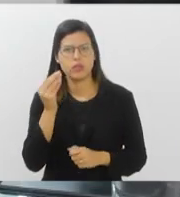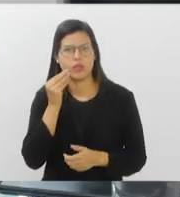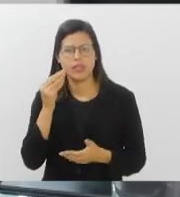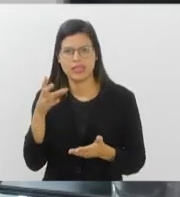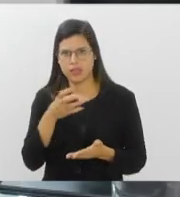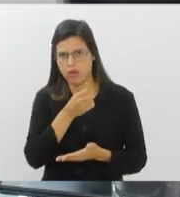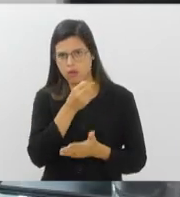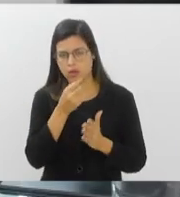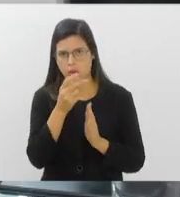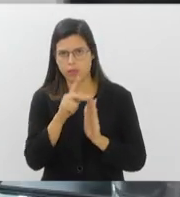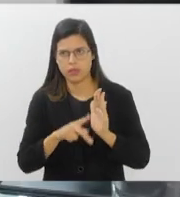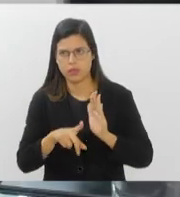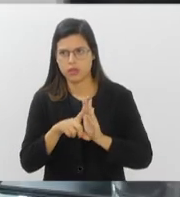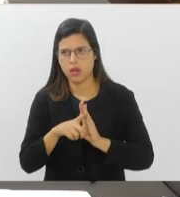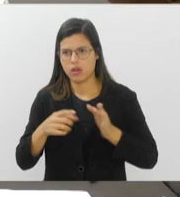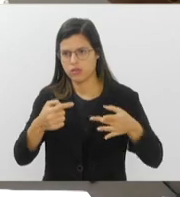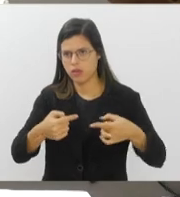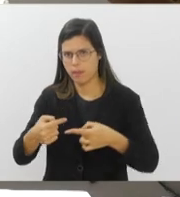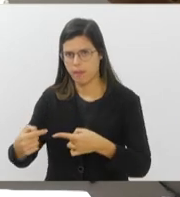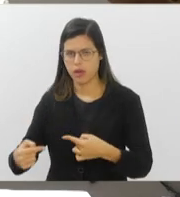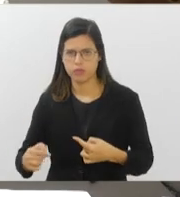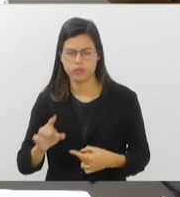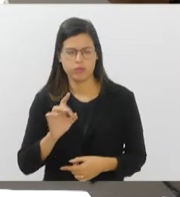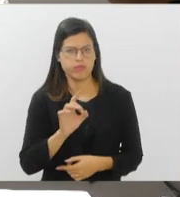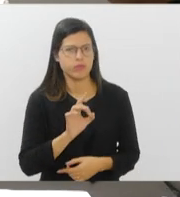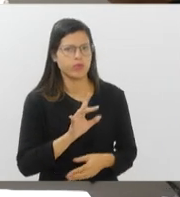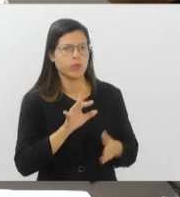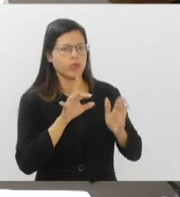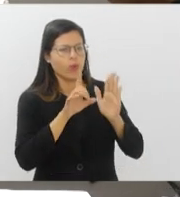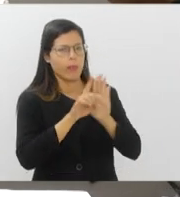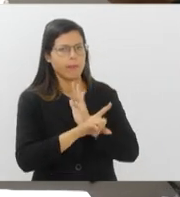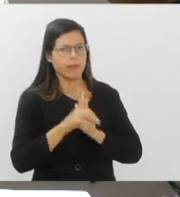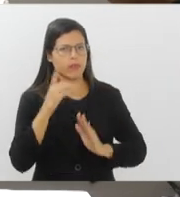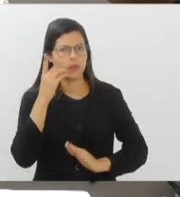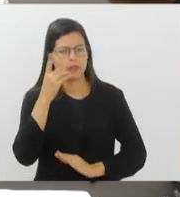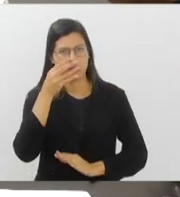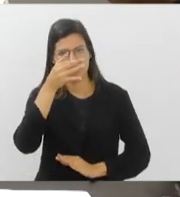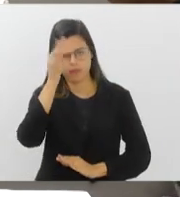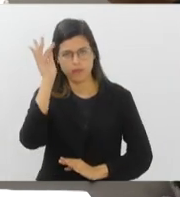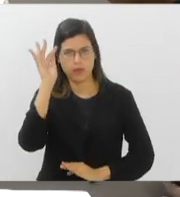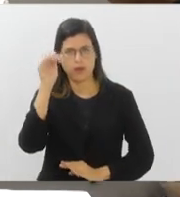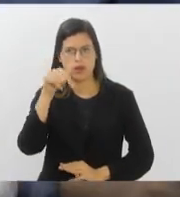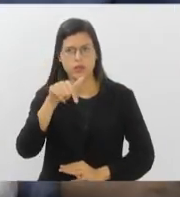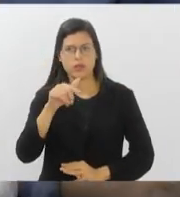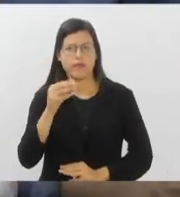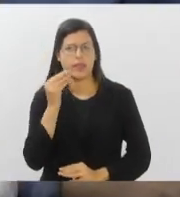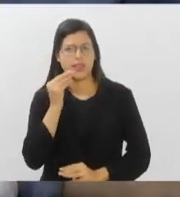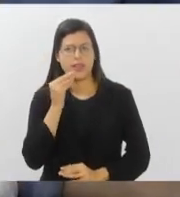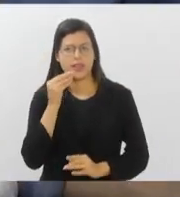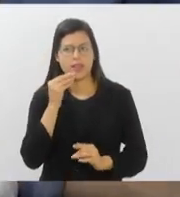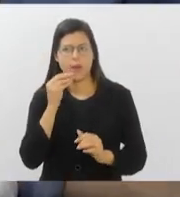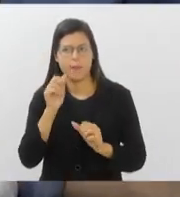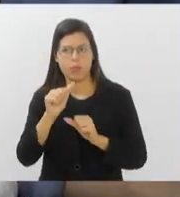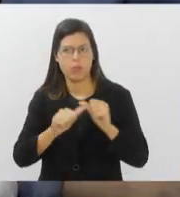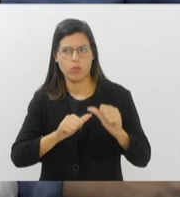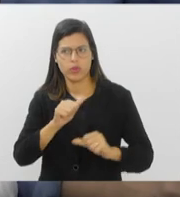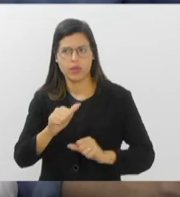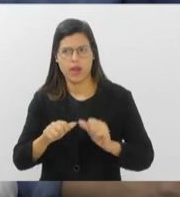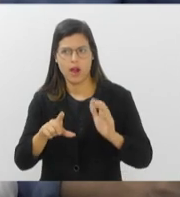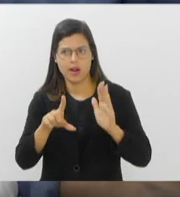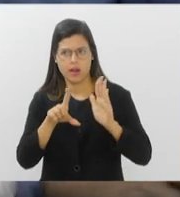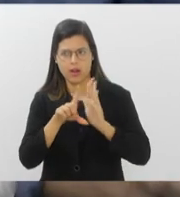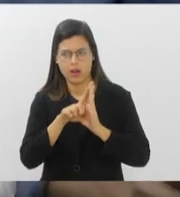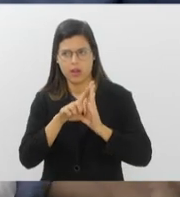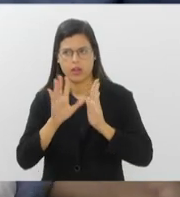discussão. Só uma pergunta, deputado Fred. Vossa Excelência vai tentar, então, alterar a lei que já